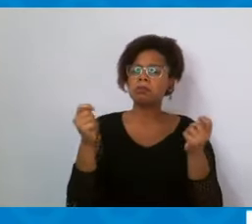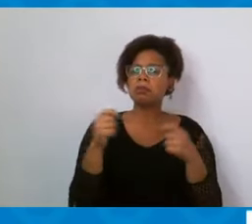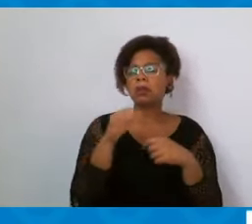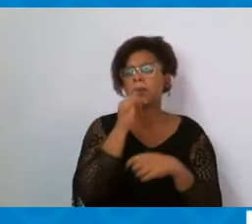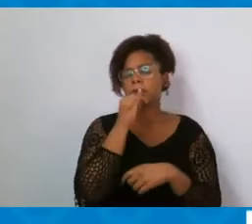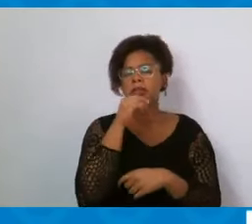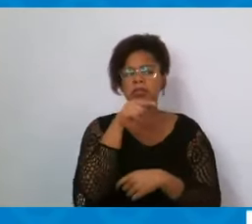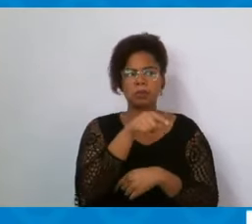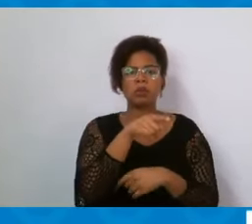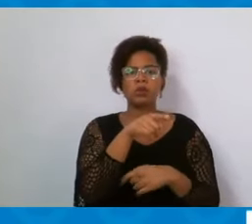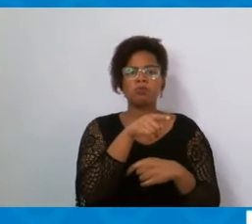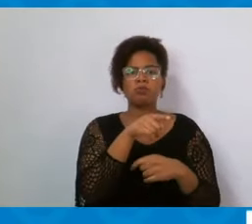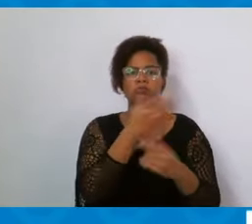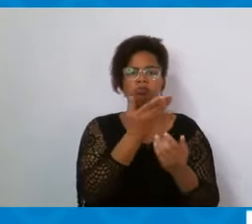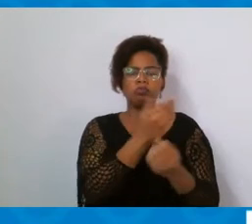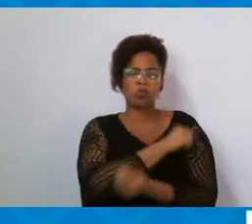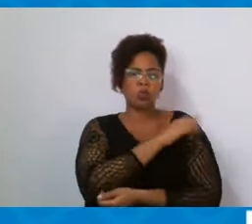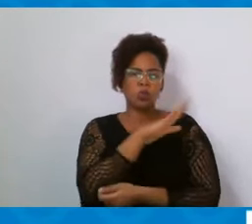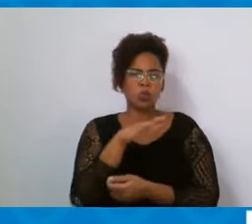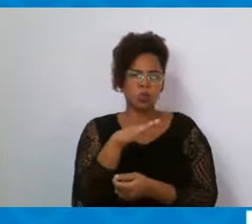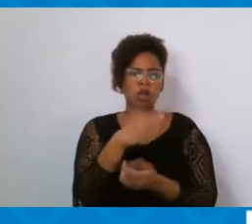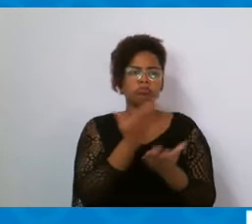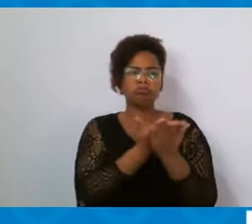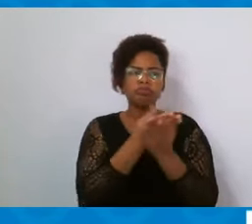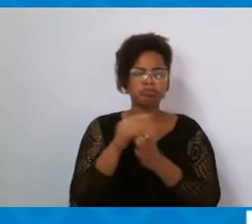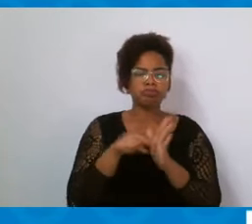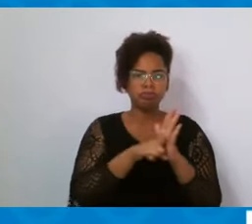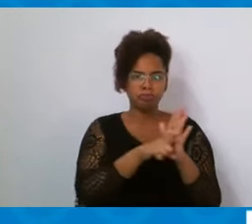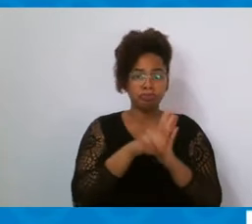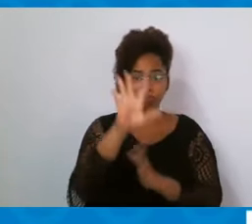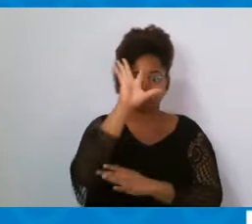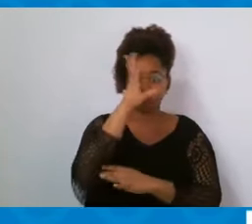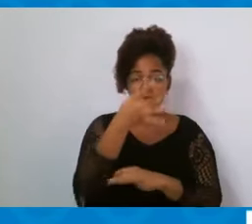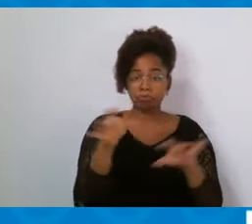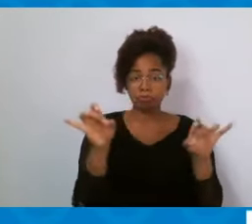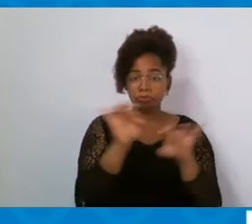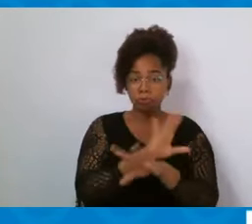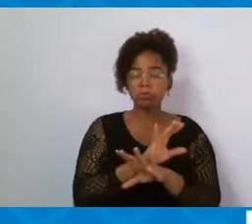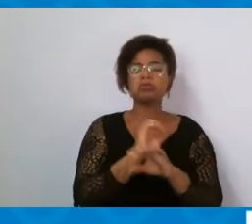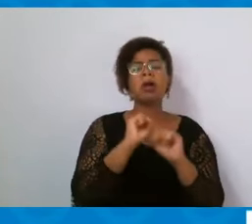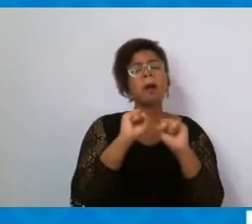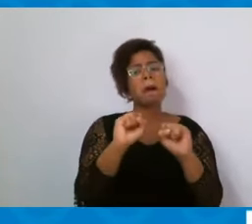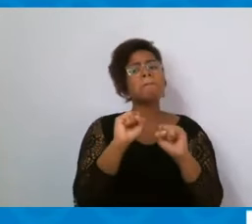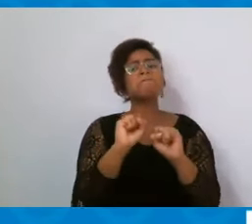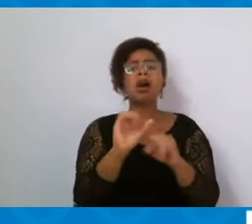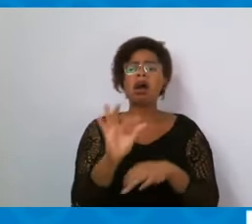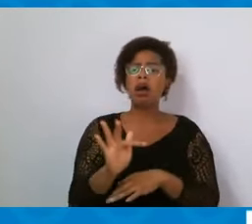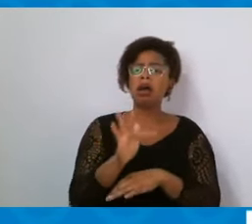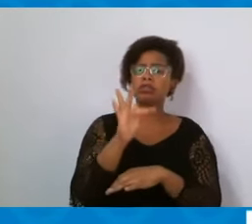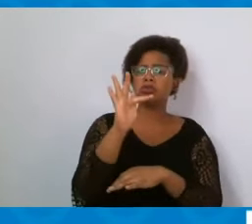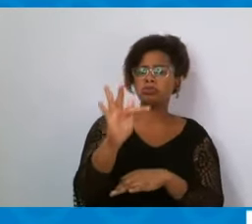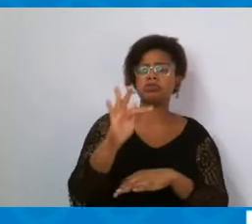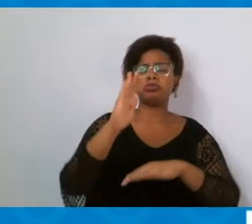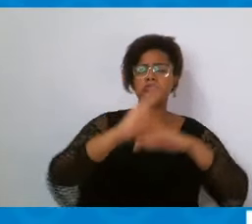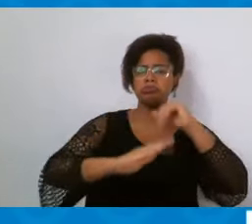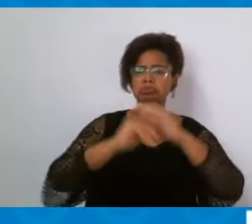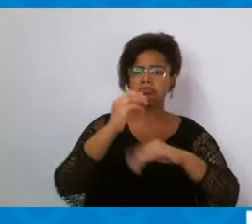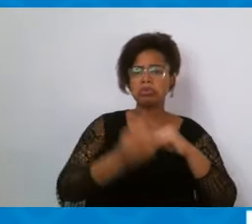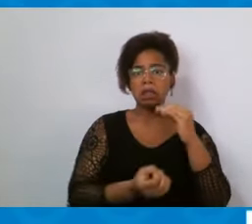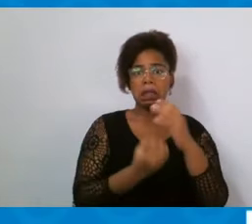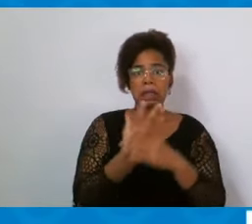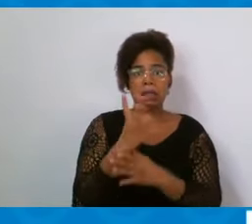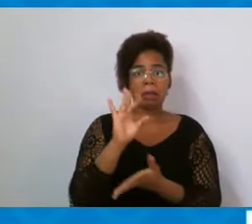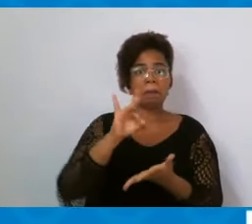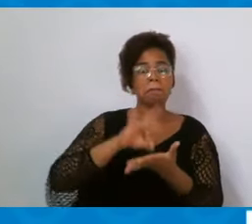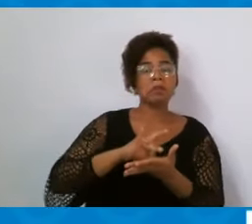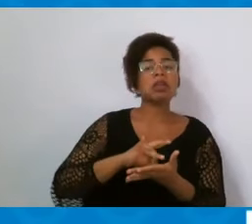saem da disciplina, se transformar no MVP. E aí tem uma sucessão de coisas onde eles apresentam, inclusive, essas soluções para